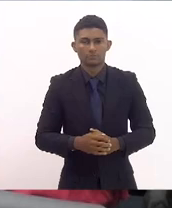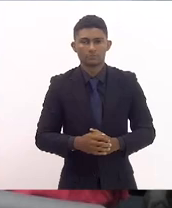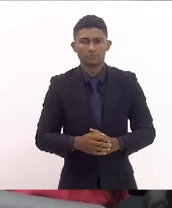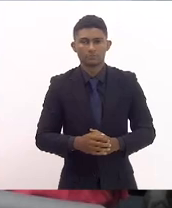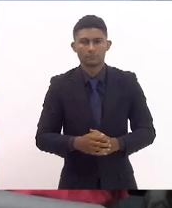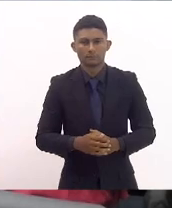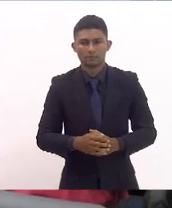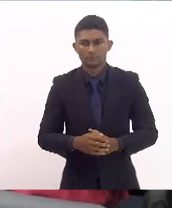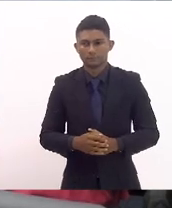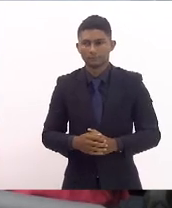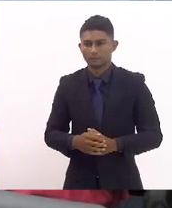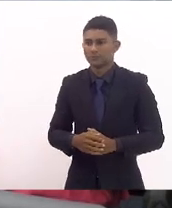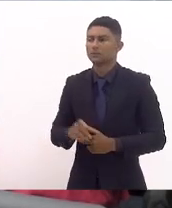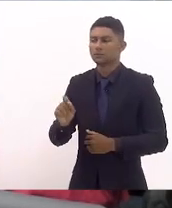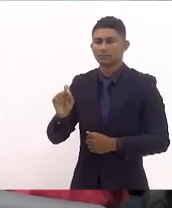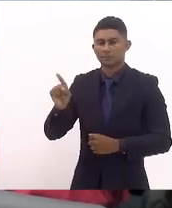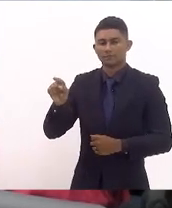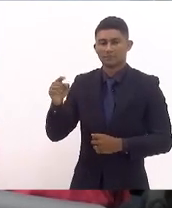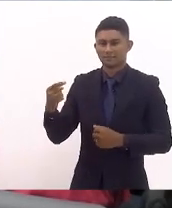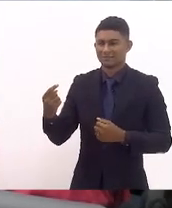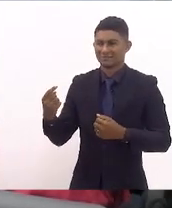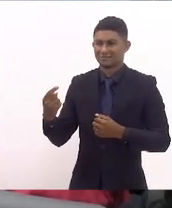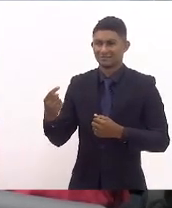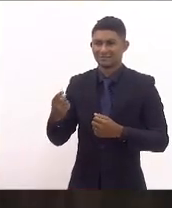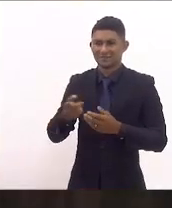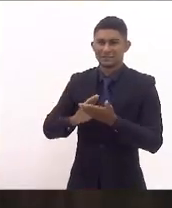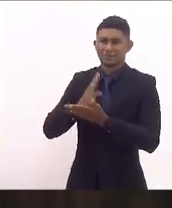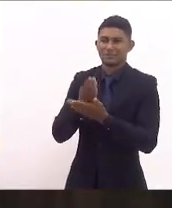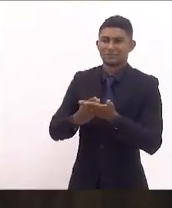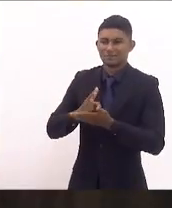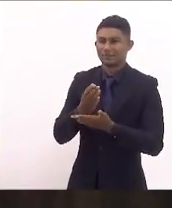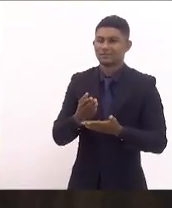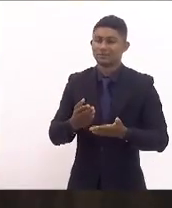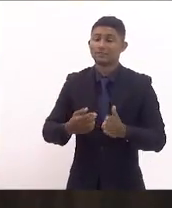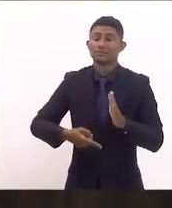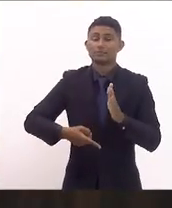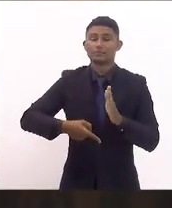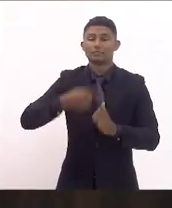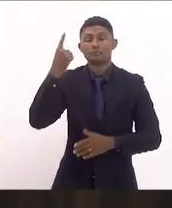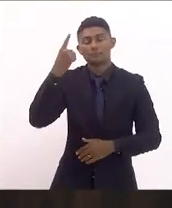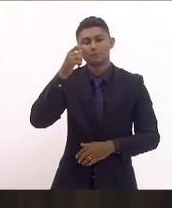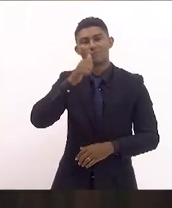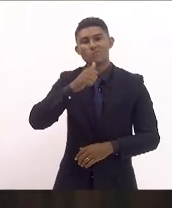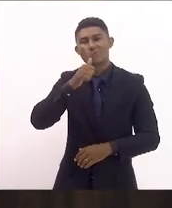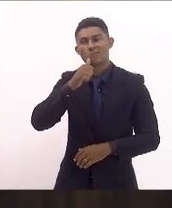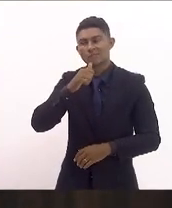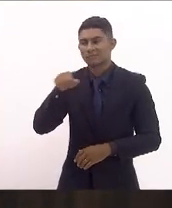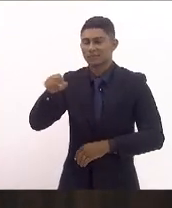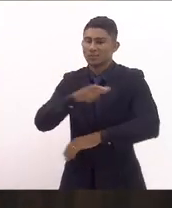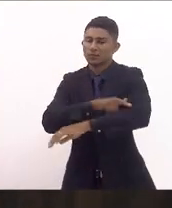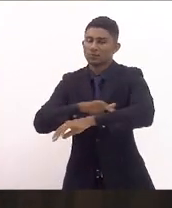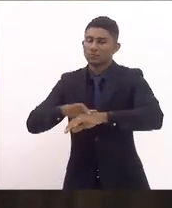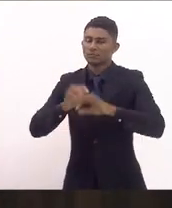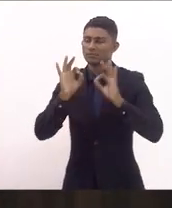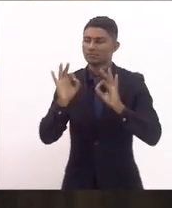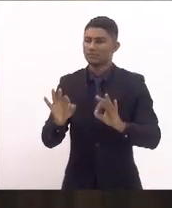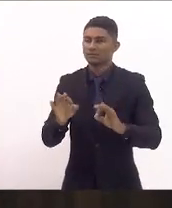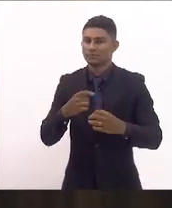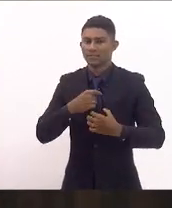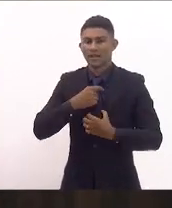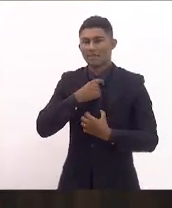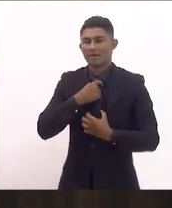a implicância e não primeiras-damas né Você tá se comportando bem tá com